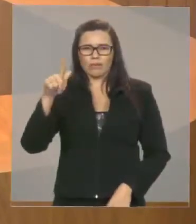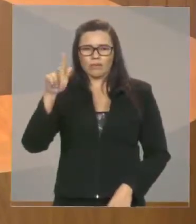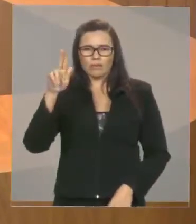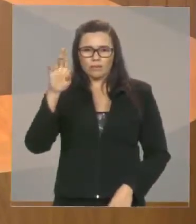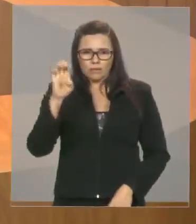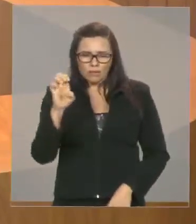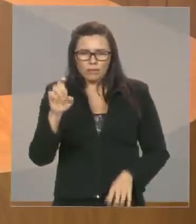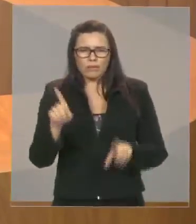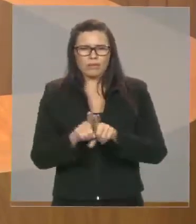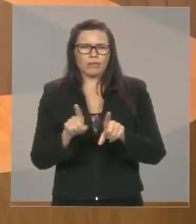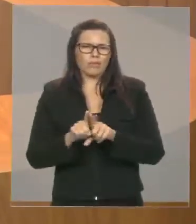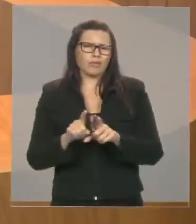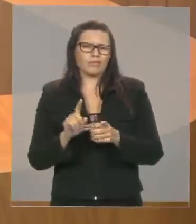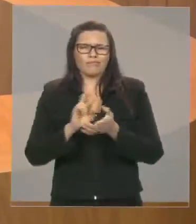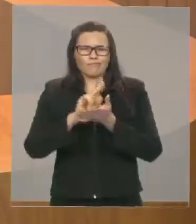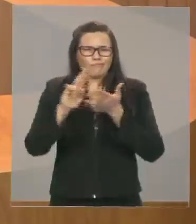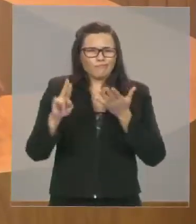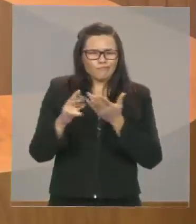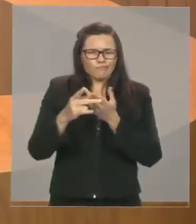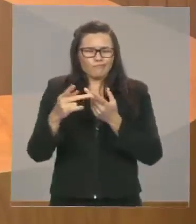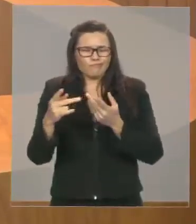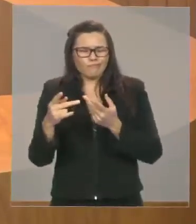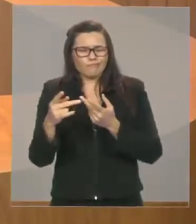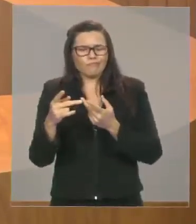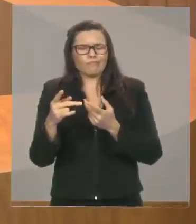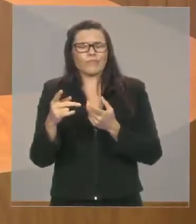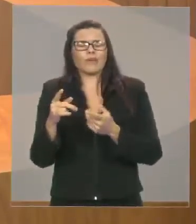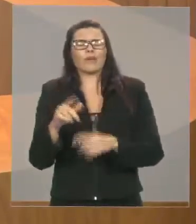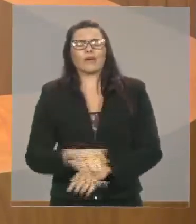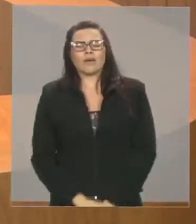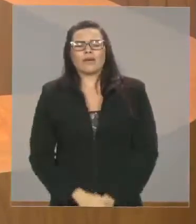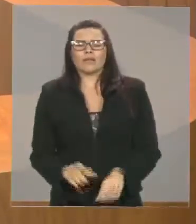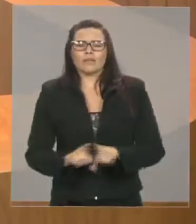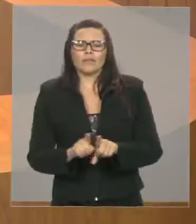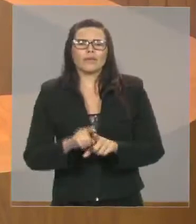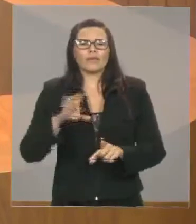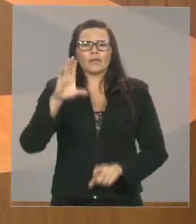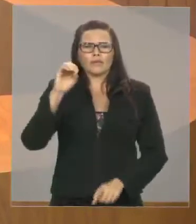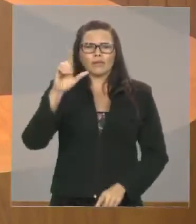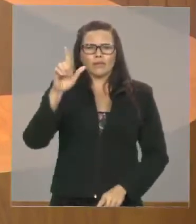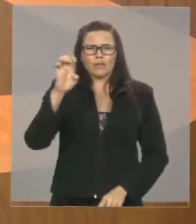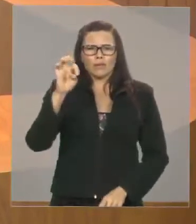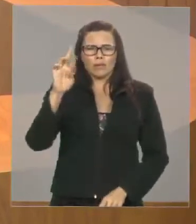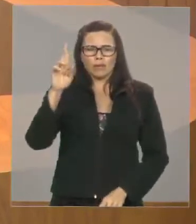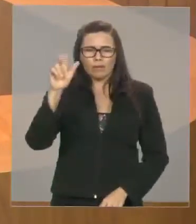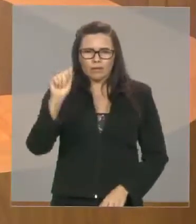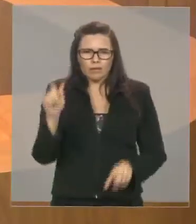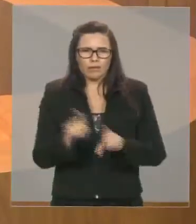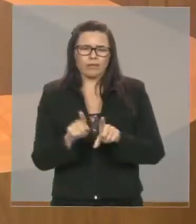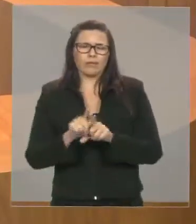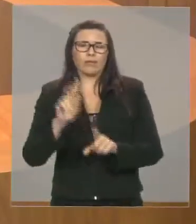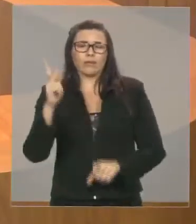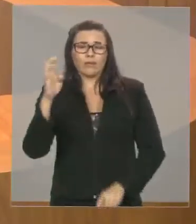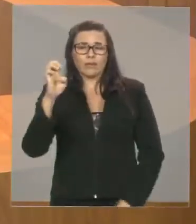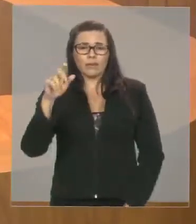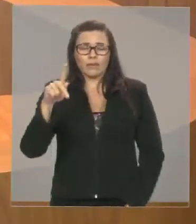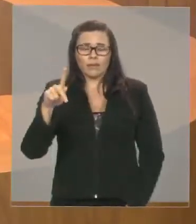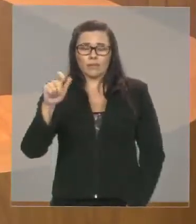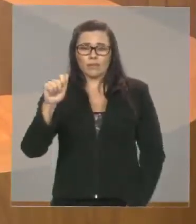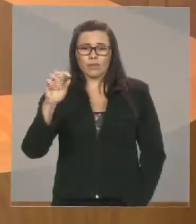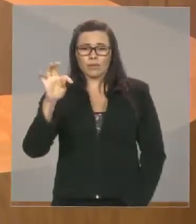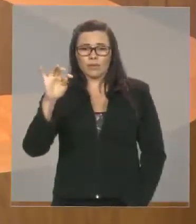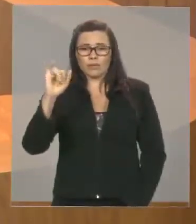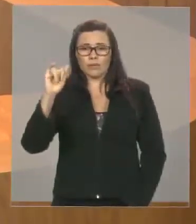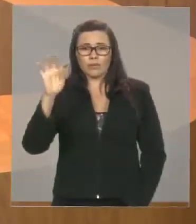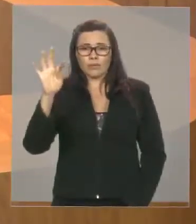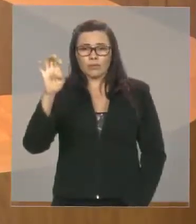à falta de saneamento básico, como a esquistossomose, cólera, malária, hepatite, infecções na pele e olhos